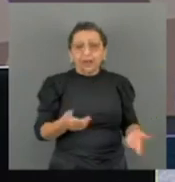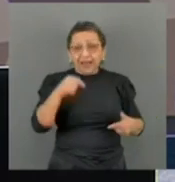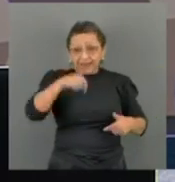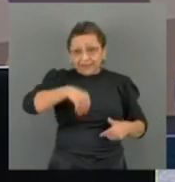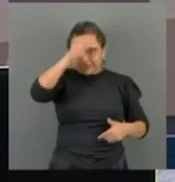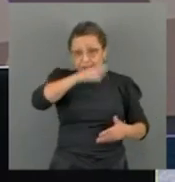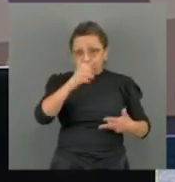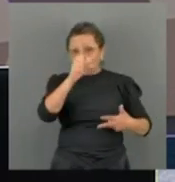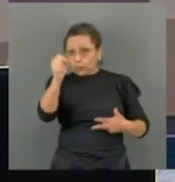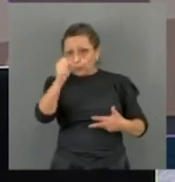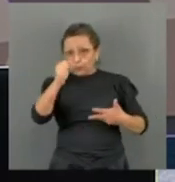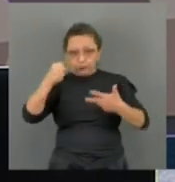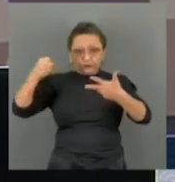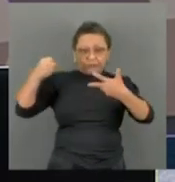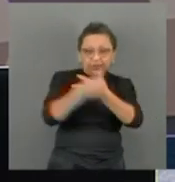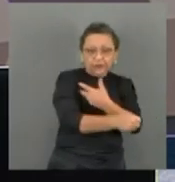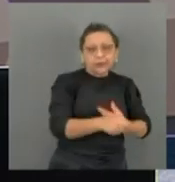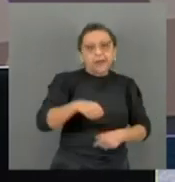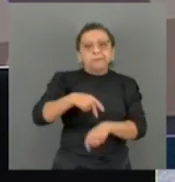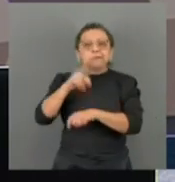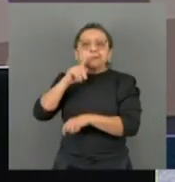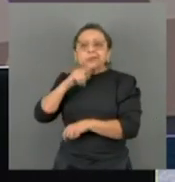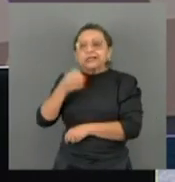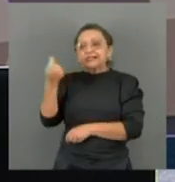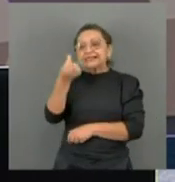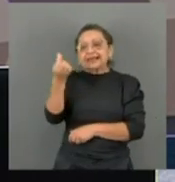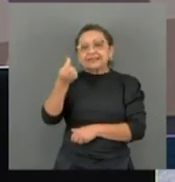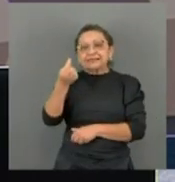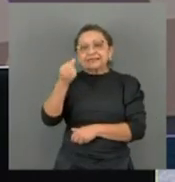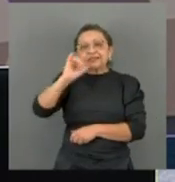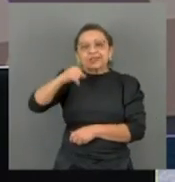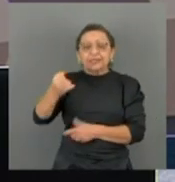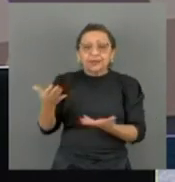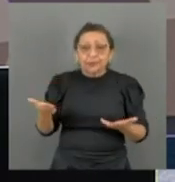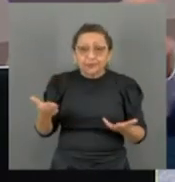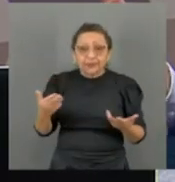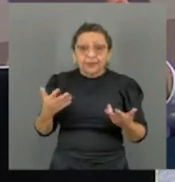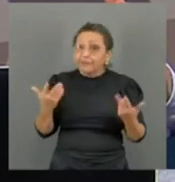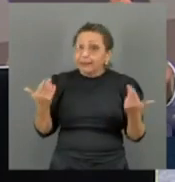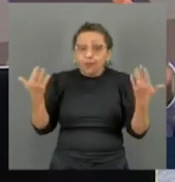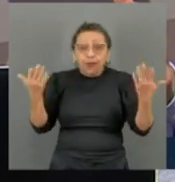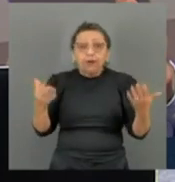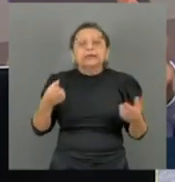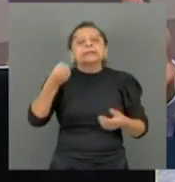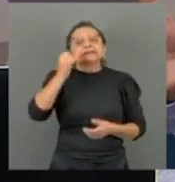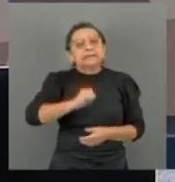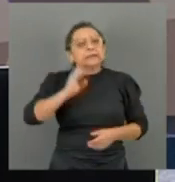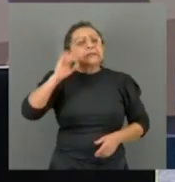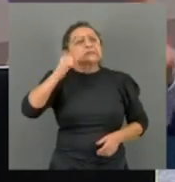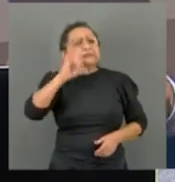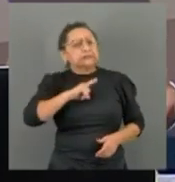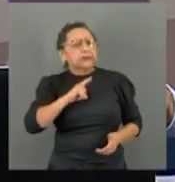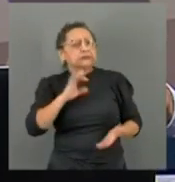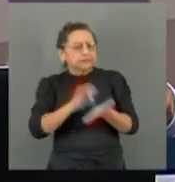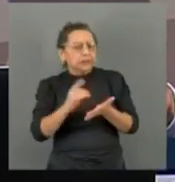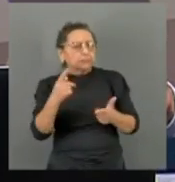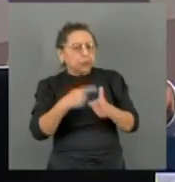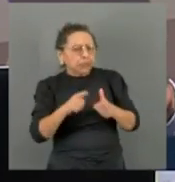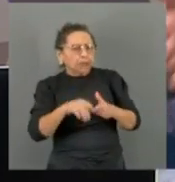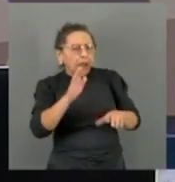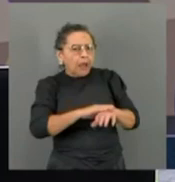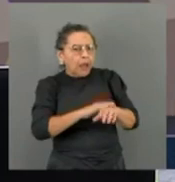precisa de censura. Mas é uma loucura. Imagina, se houvesse um problema com as